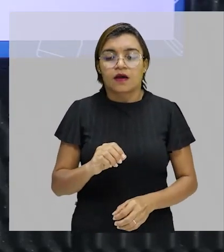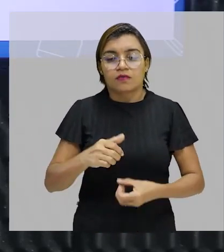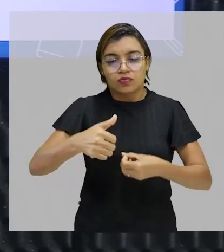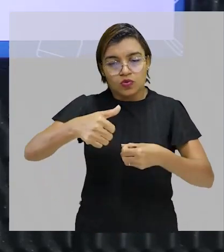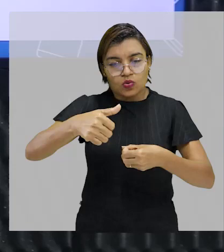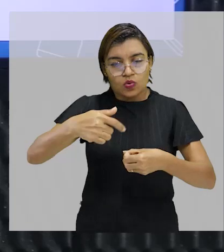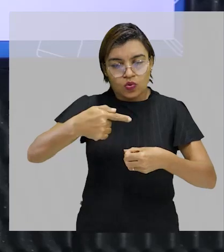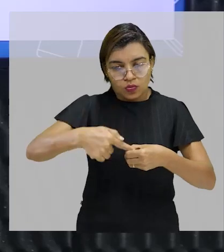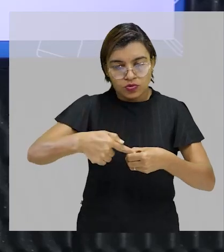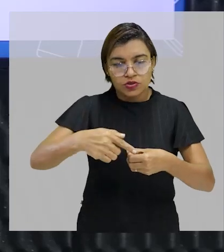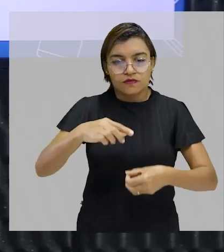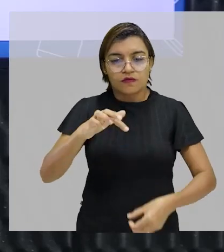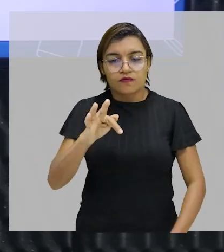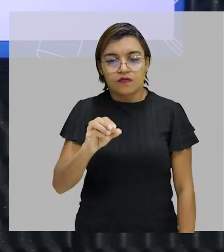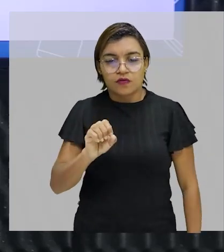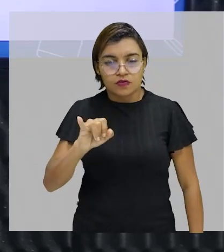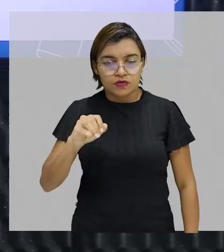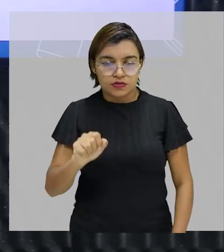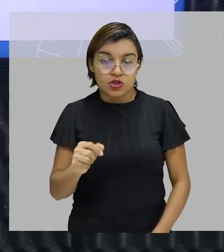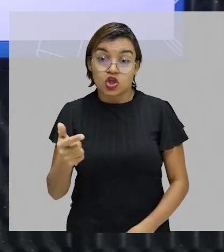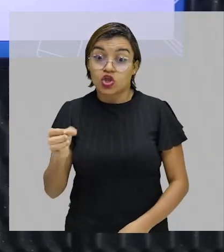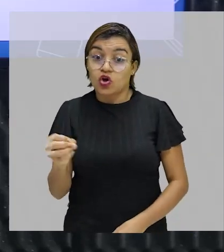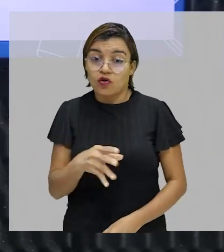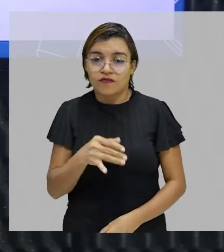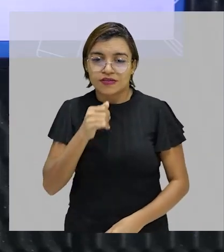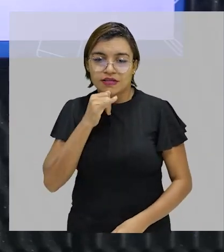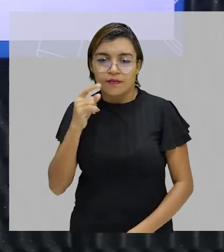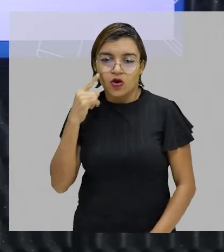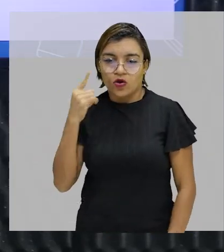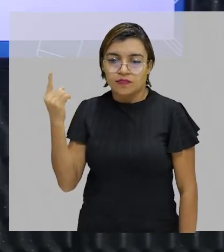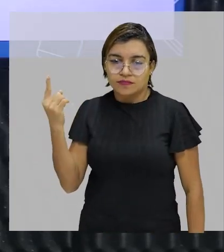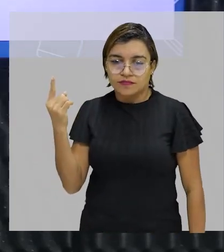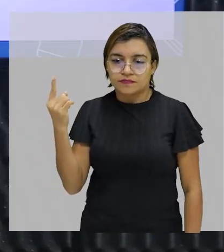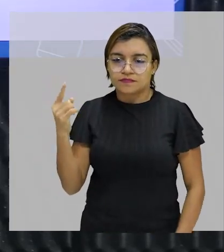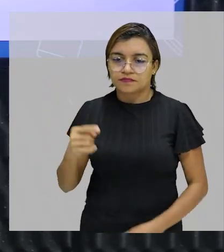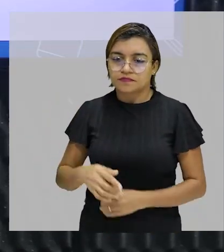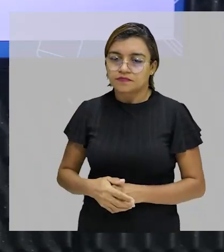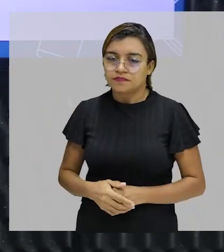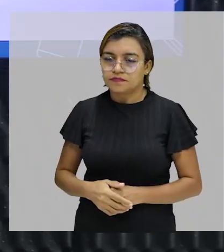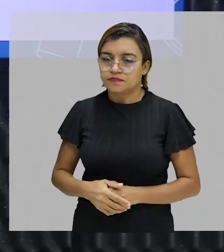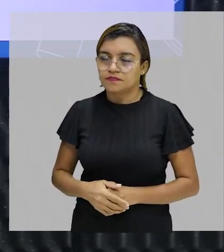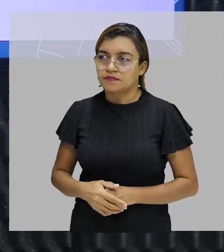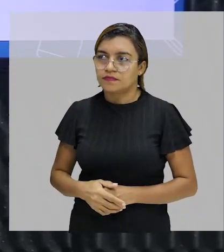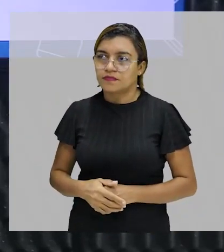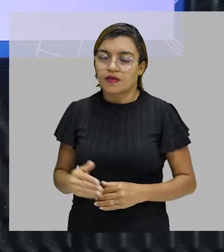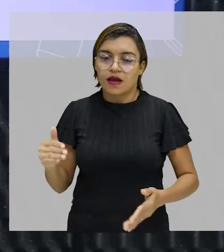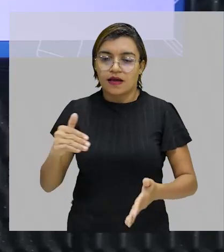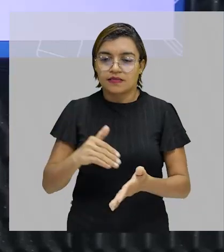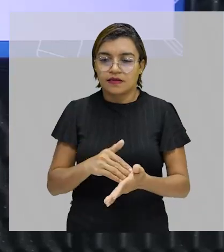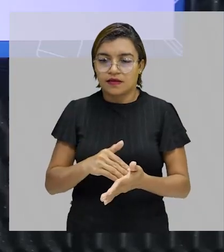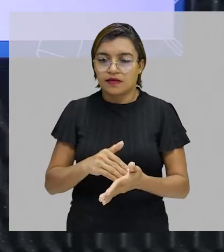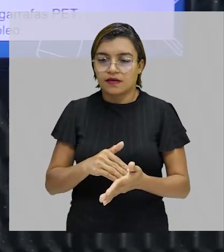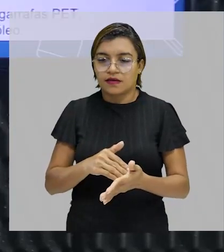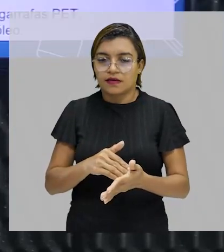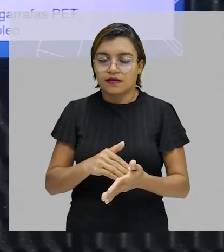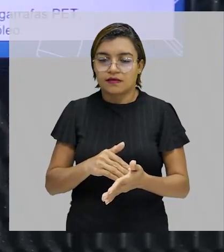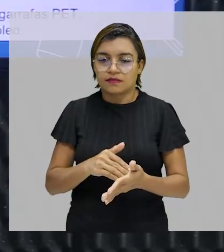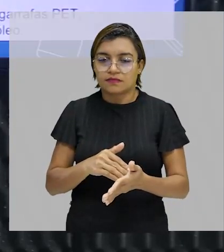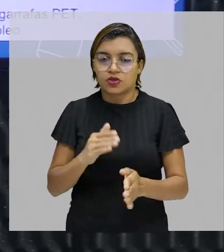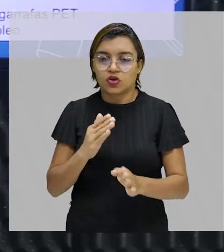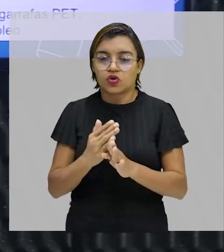uma nova rota, em vez do parastileno, o eteno. Tudo bem? Até chegar na garrafa